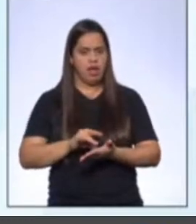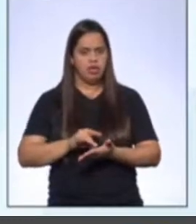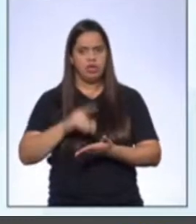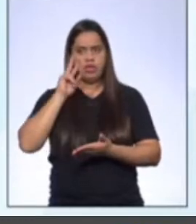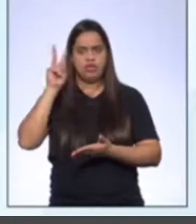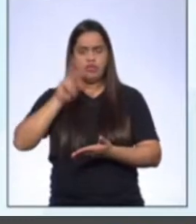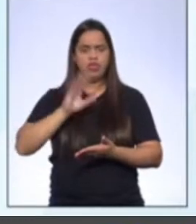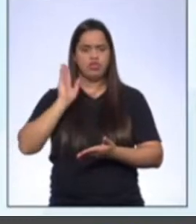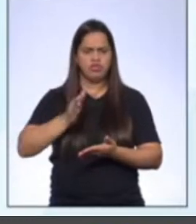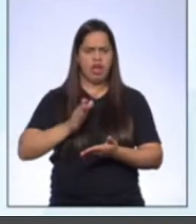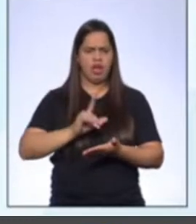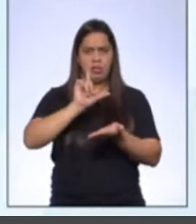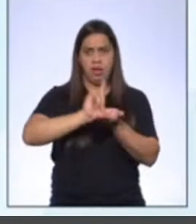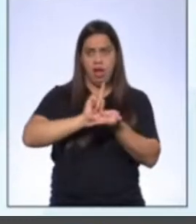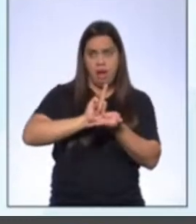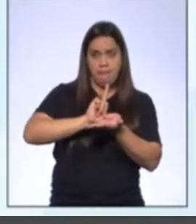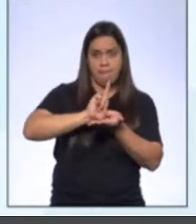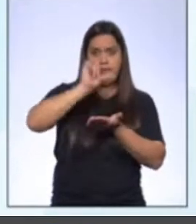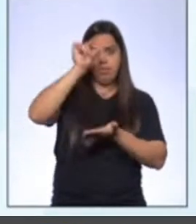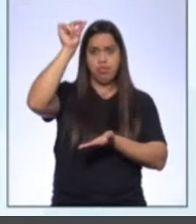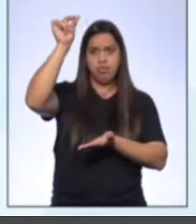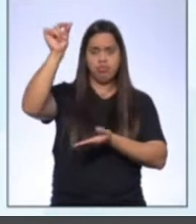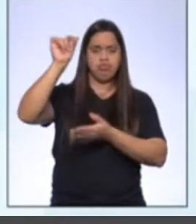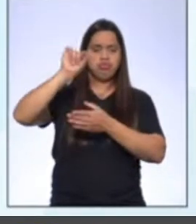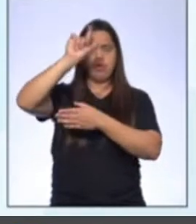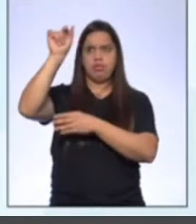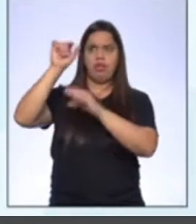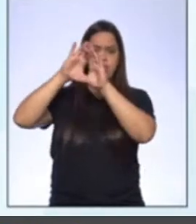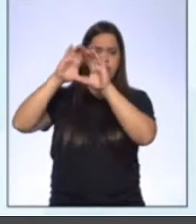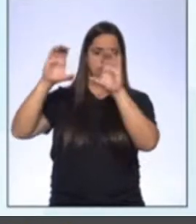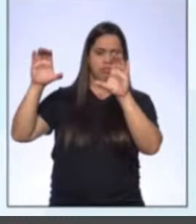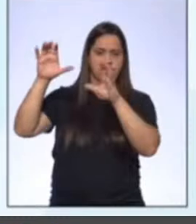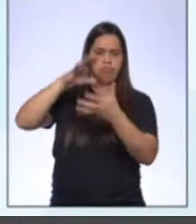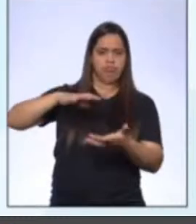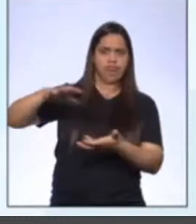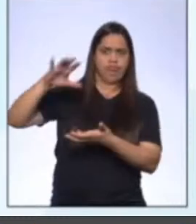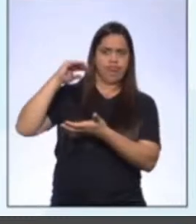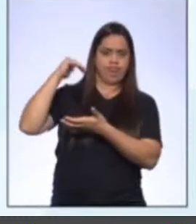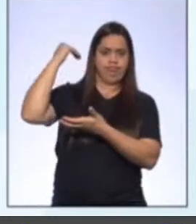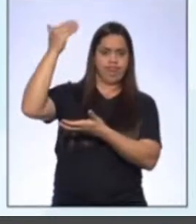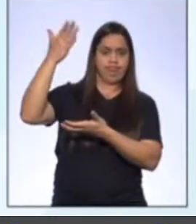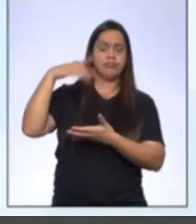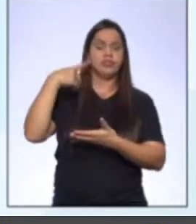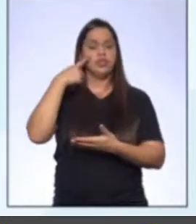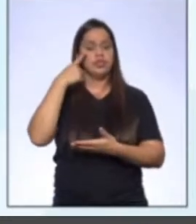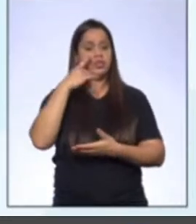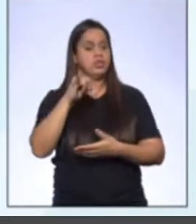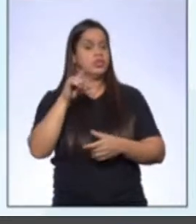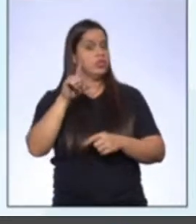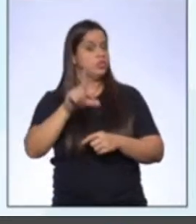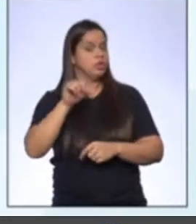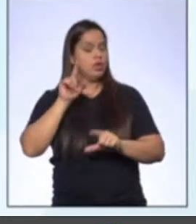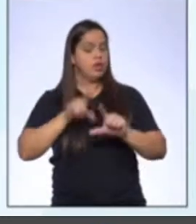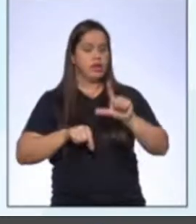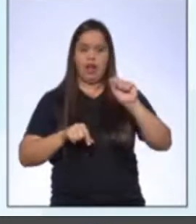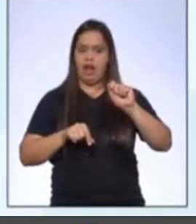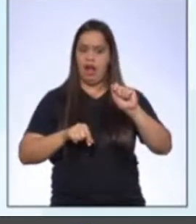ter acompanhado, não é? Então, essa alternativa A, se alguém marcou, pode apagar aí, porque não está certo,